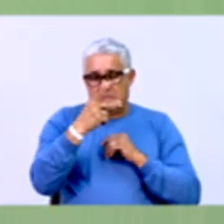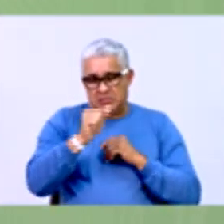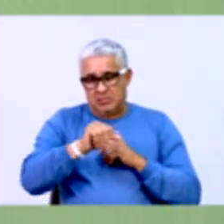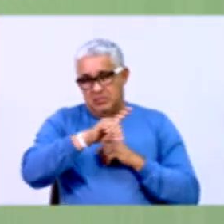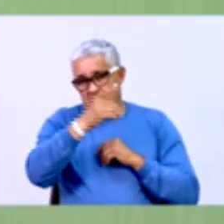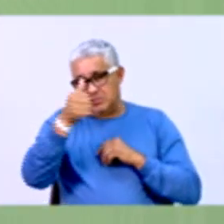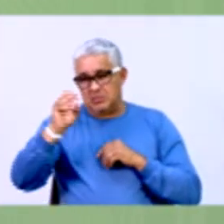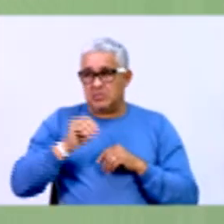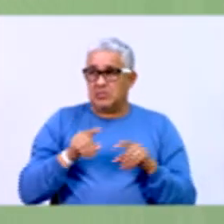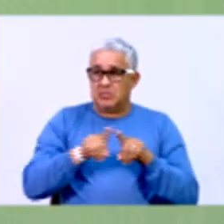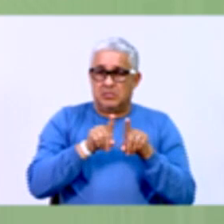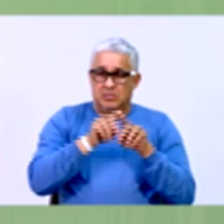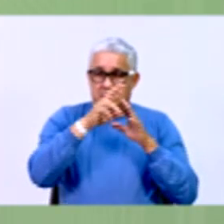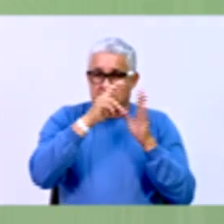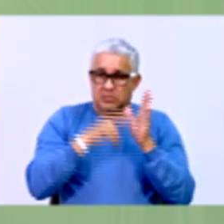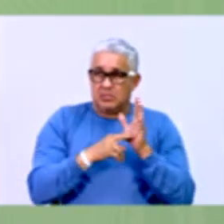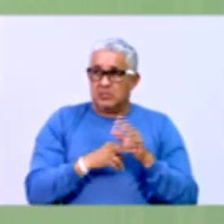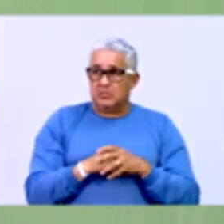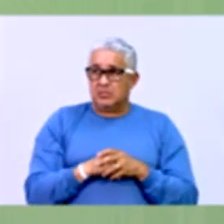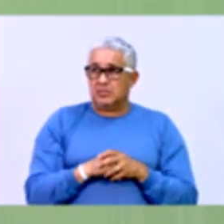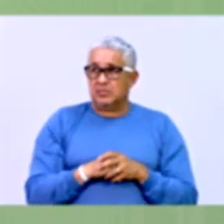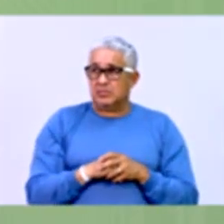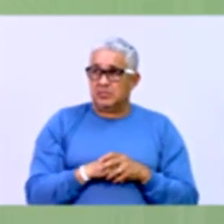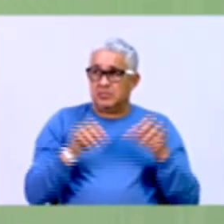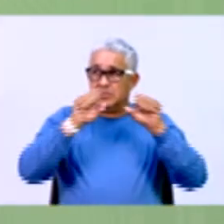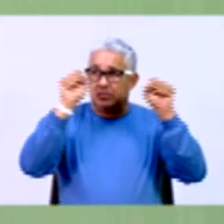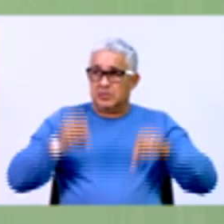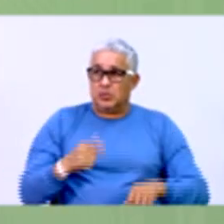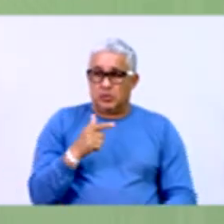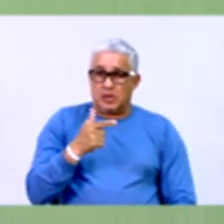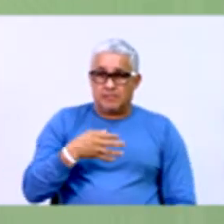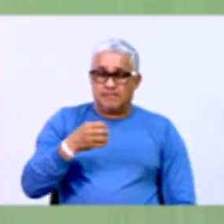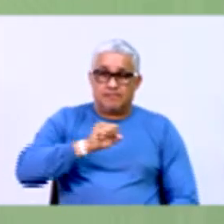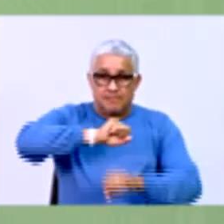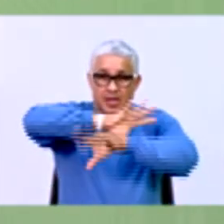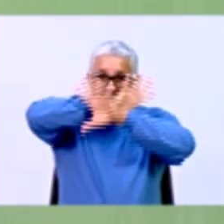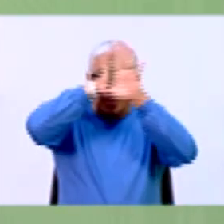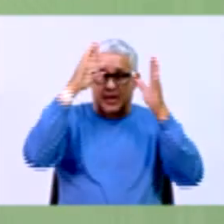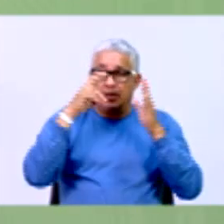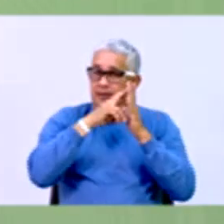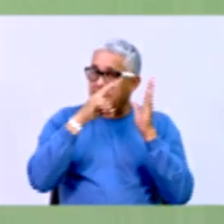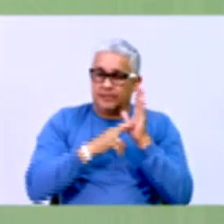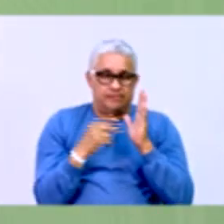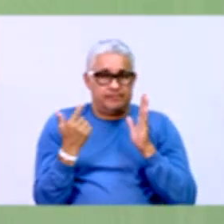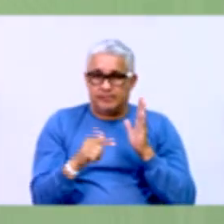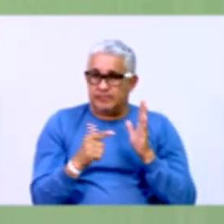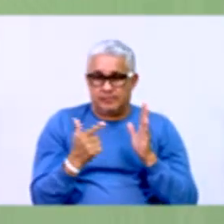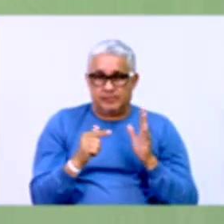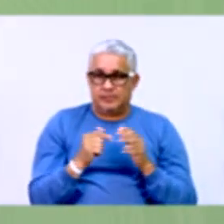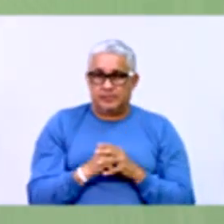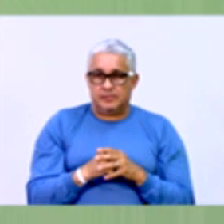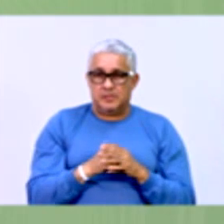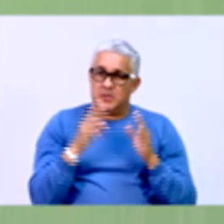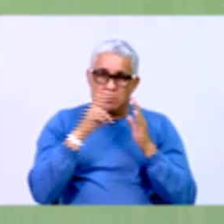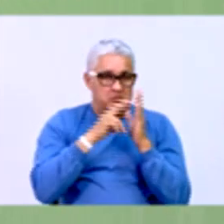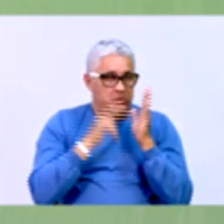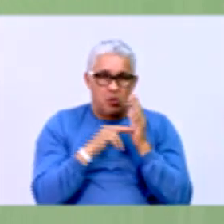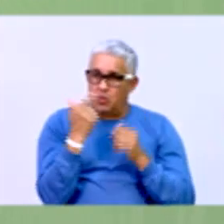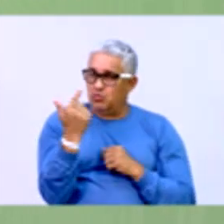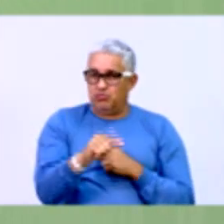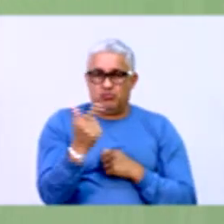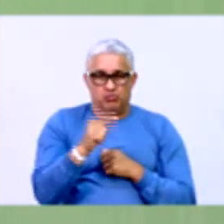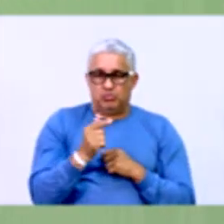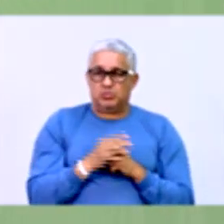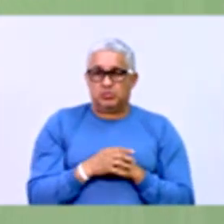sistemas não estão formalmente definidos por nenhuma norma. né? Não existe uma norma para dizer o